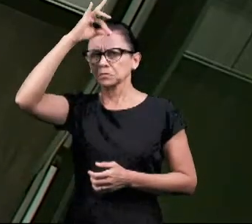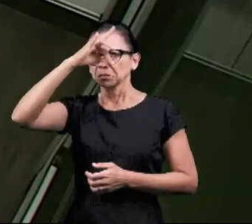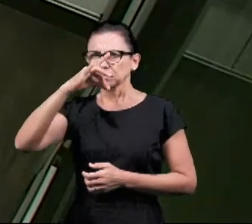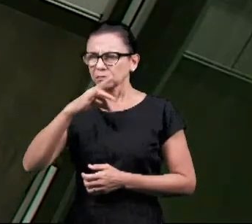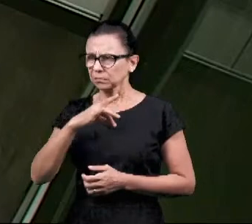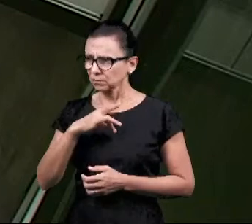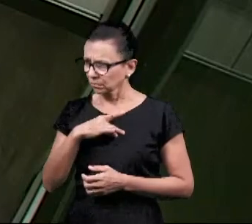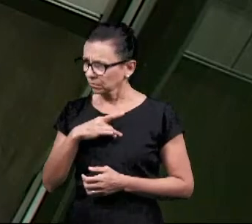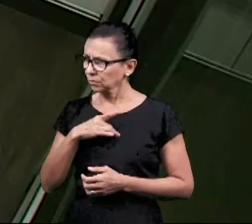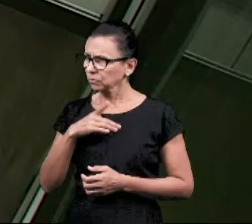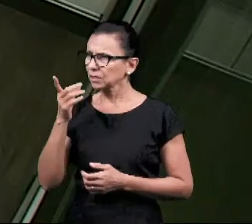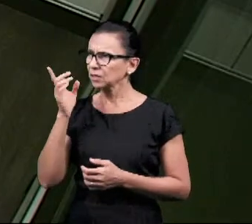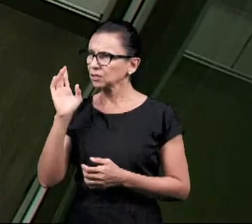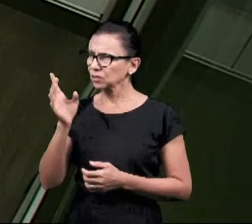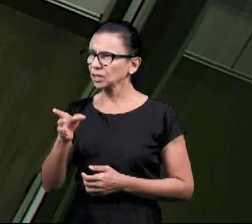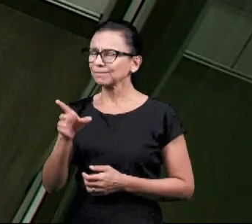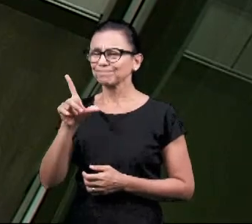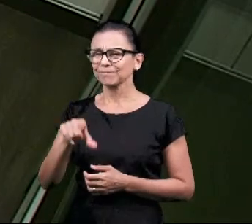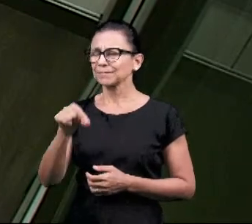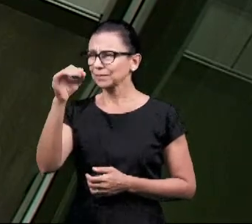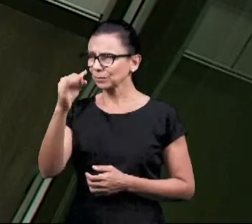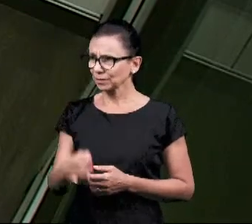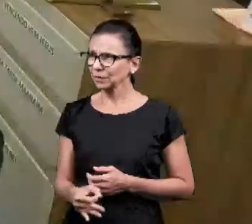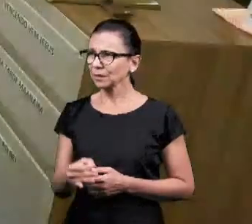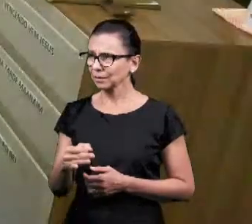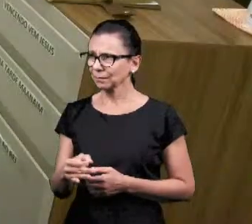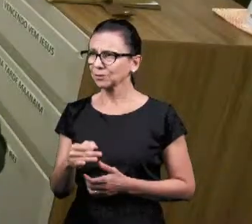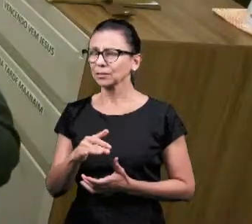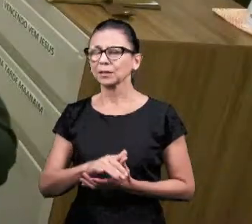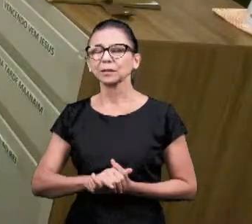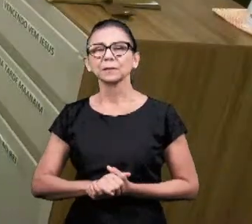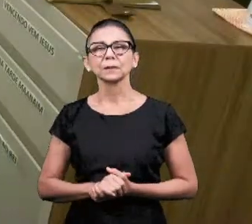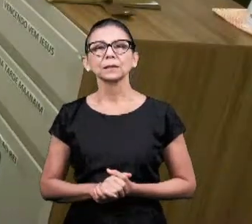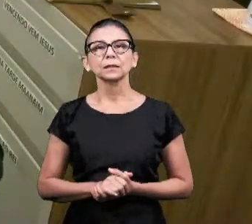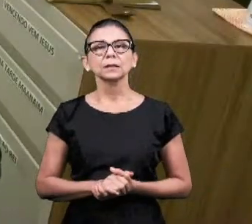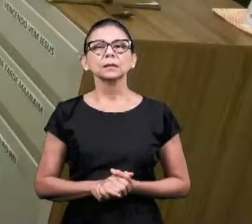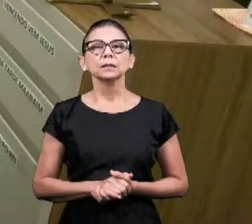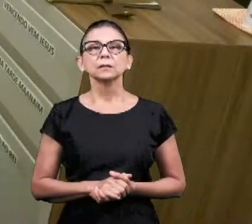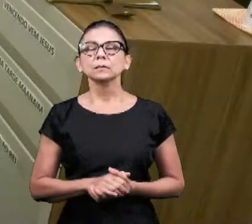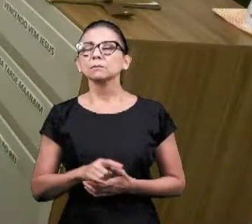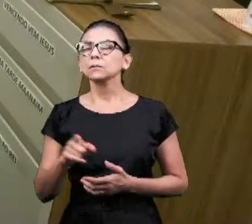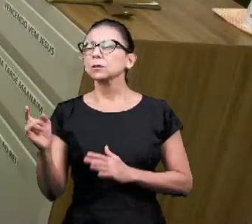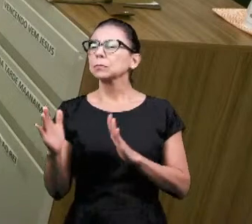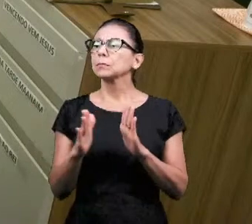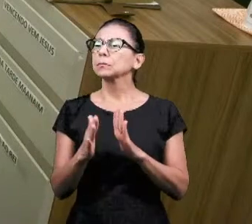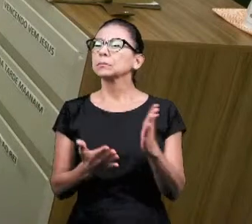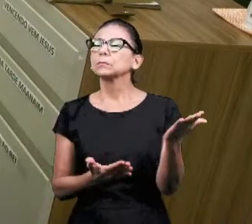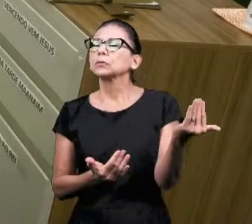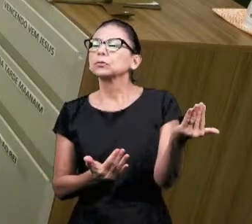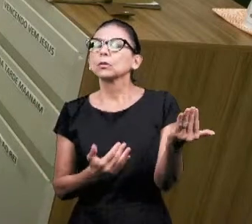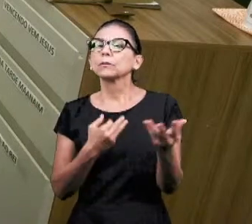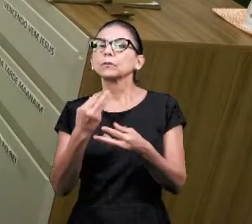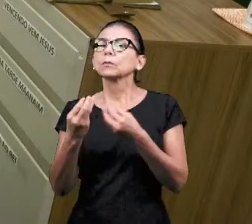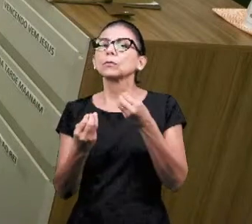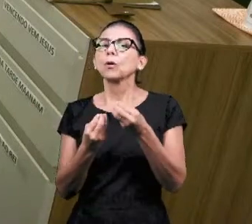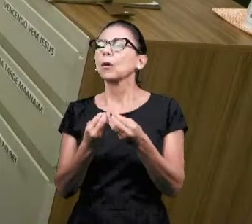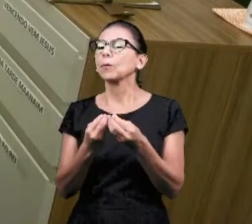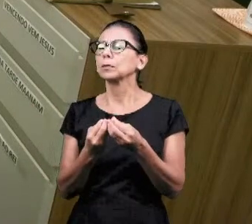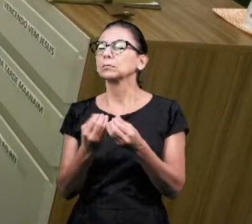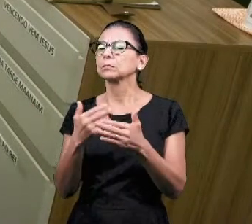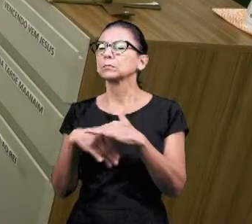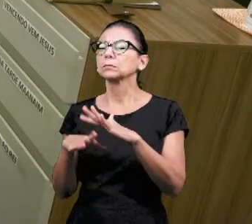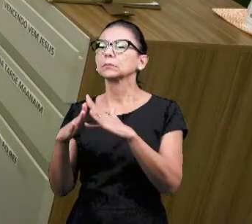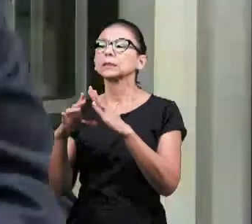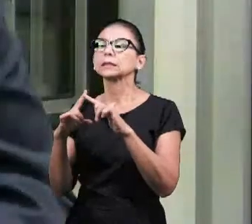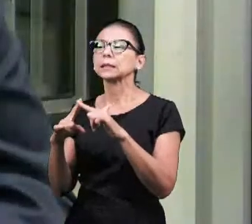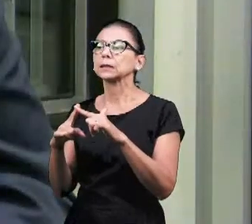decidido. Aí, a caminhada de jovem do Senhor na igreja, como é que foi a sua juventude na igreja? Foi uma bênção, foi uma bênção. A